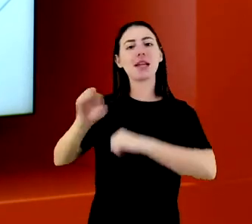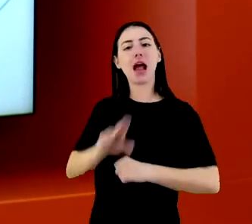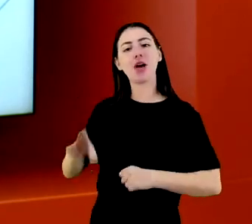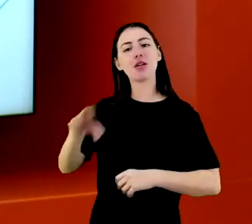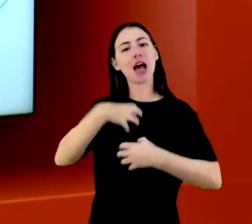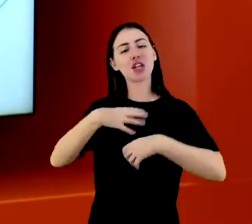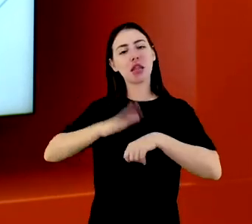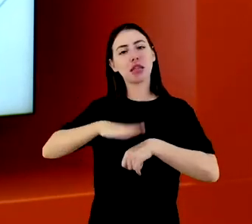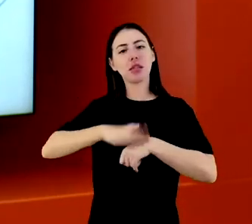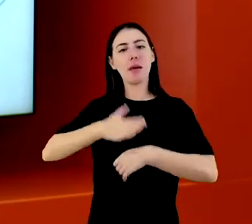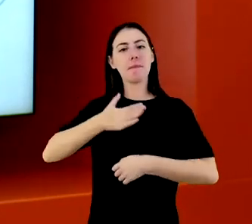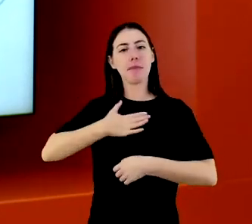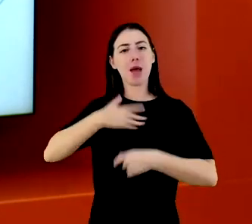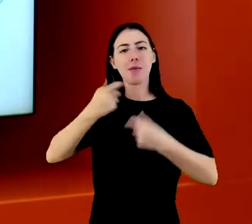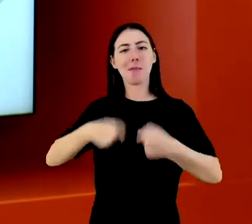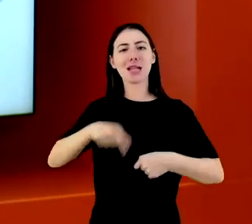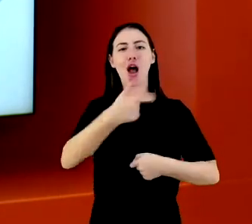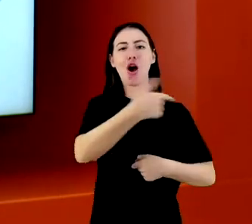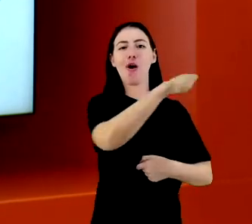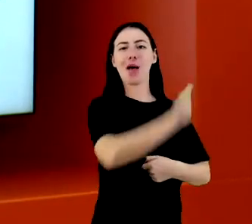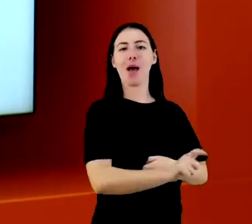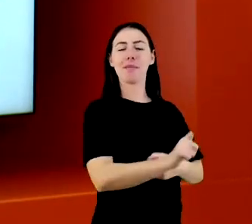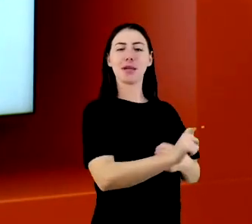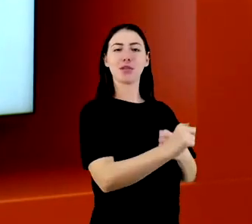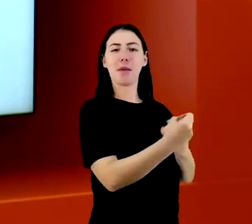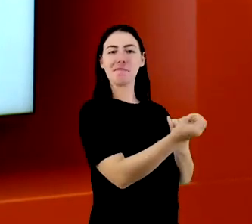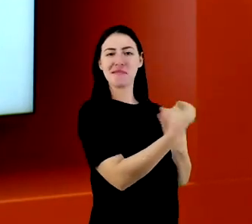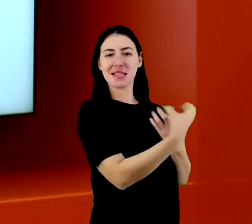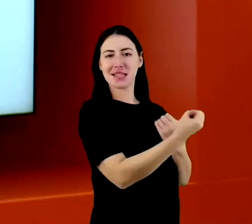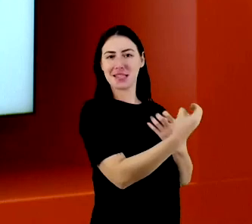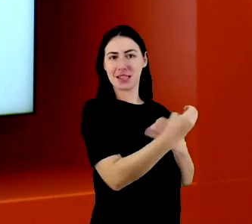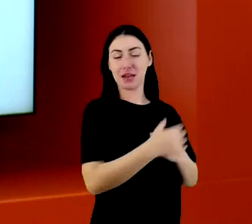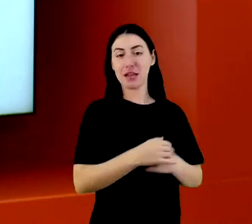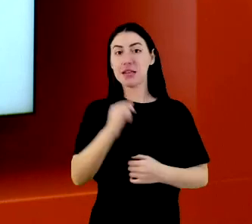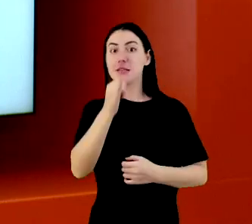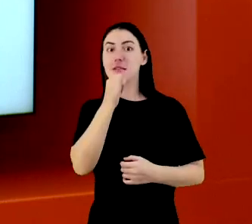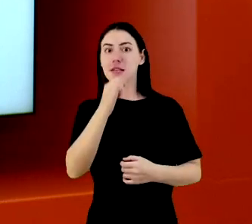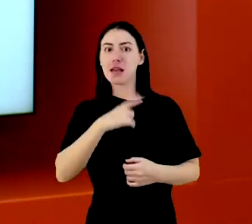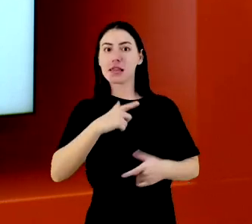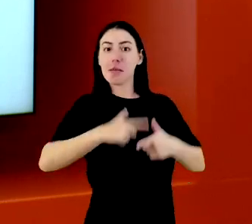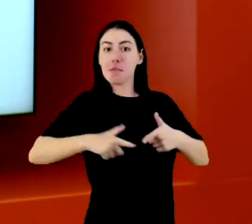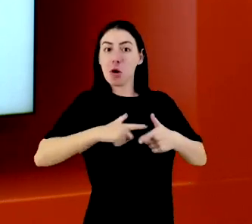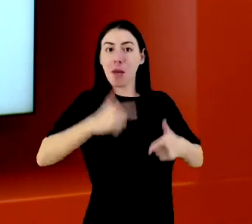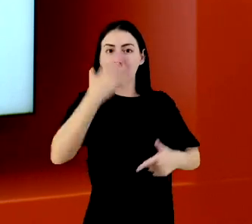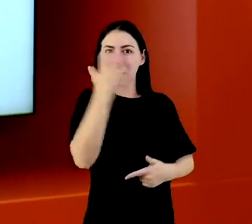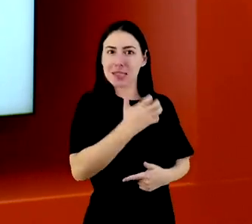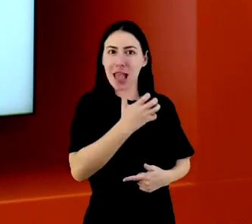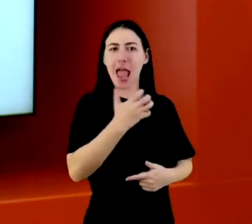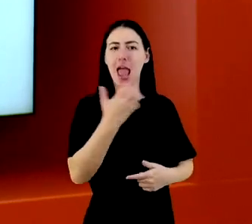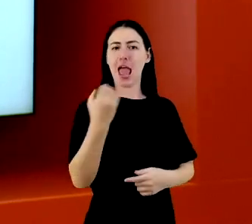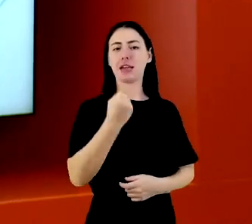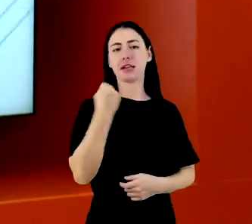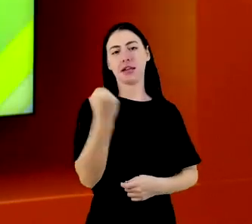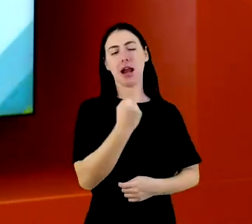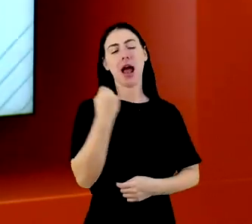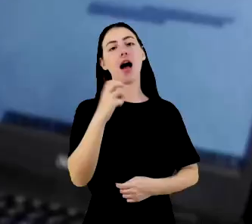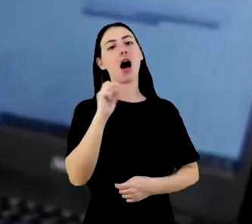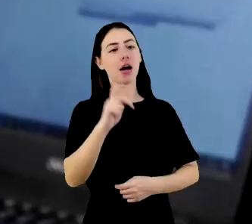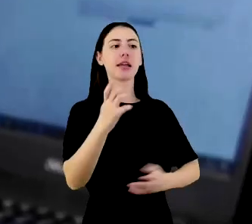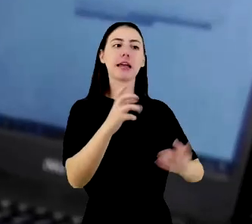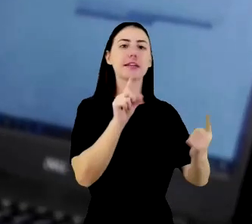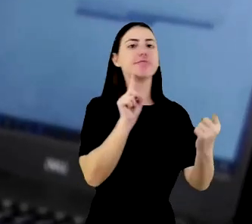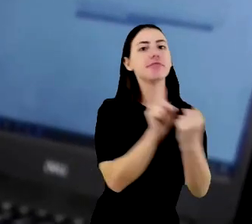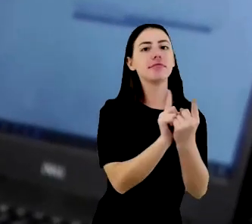o consumidor está buscando isso. E é lógico, quando ele tem um problema sério, aí ele quer, sim, um atendimento ou, pelo menos,